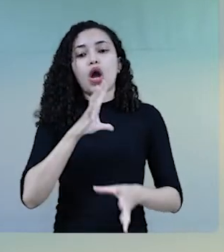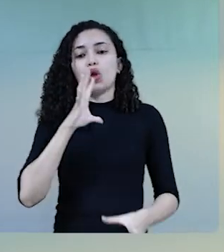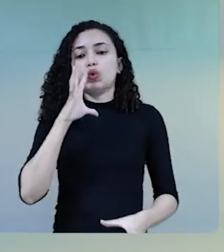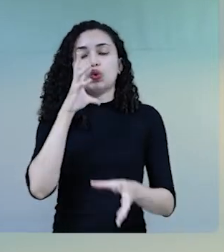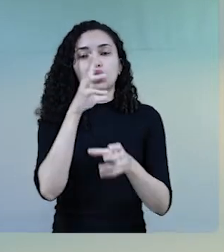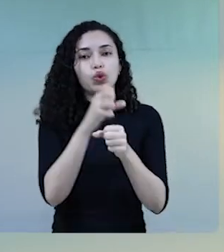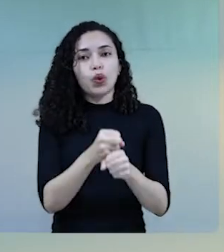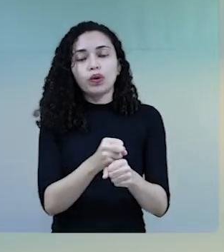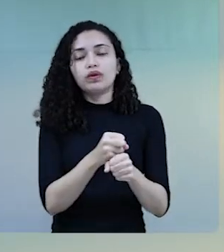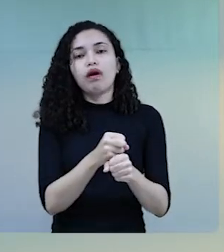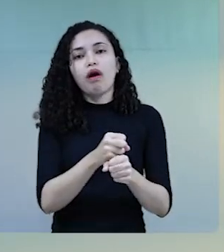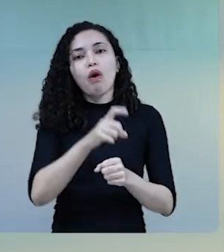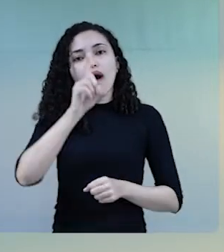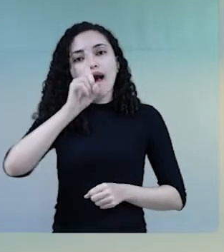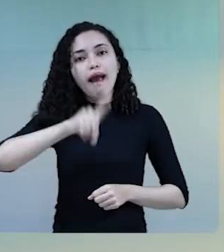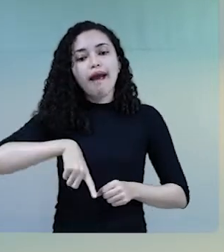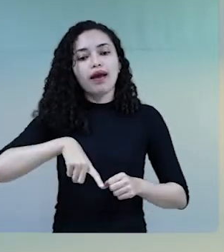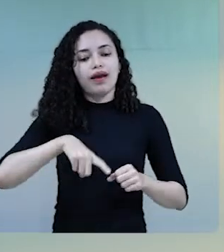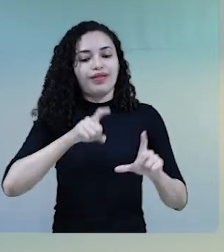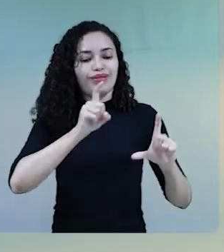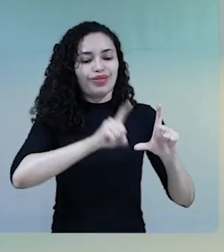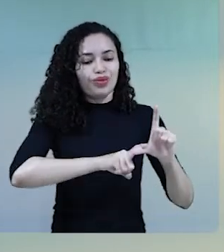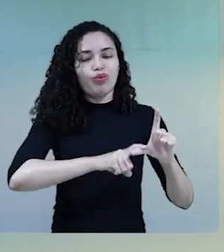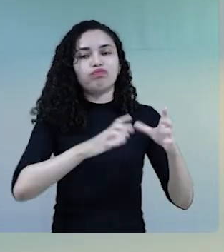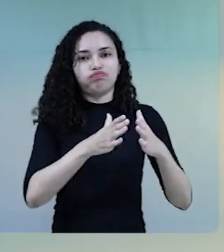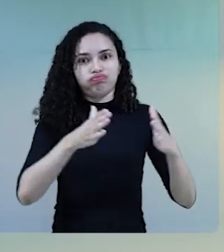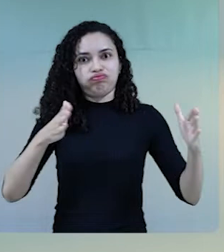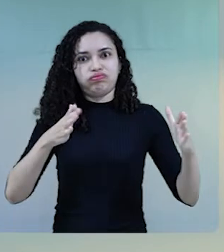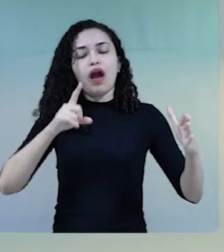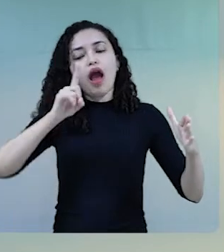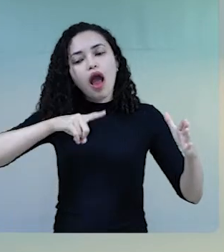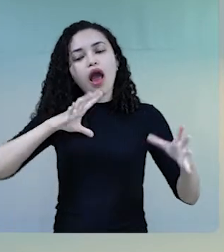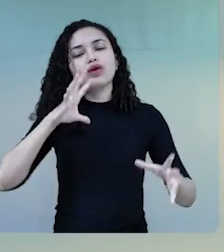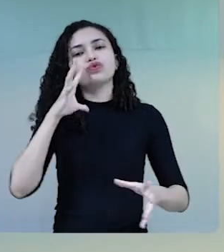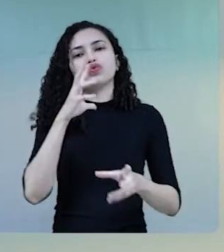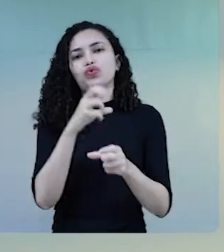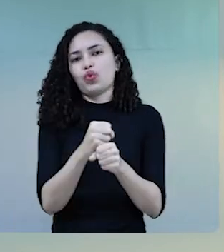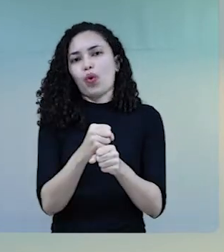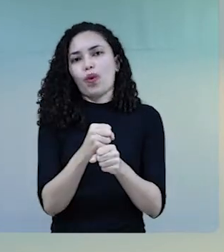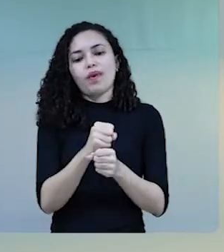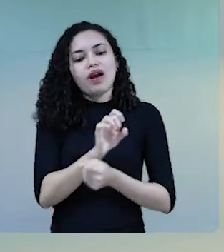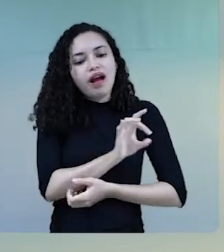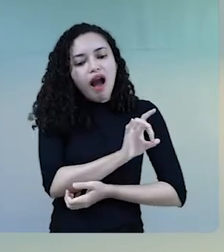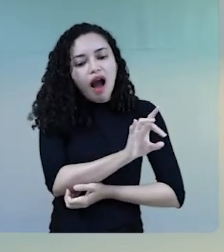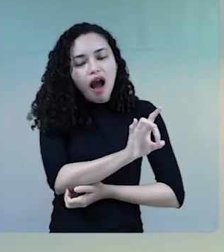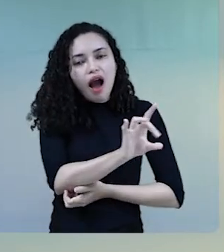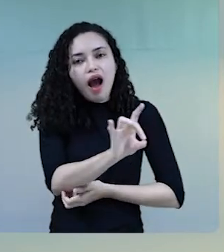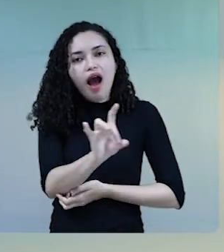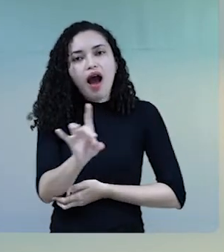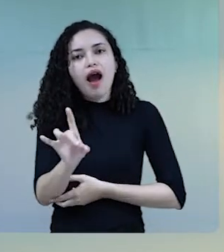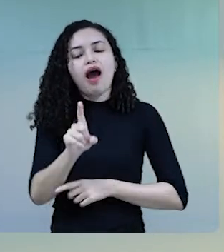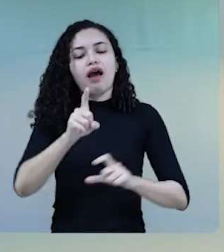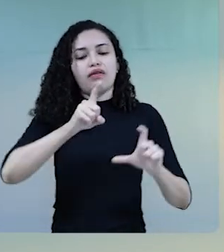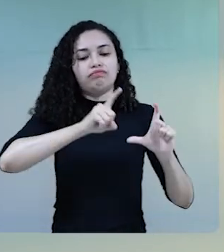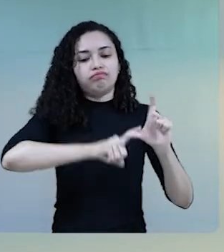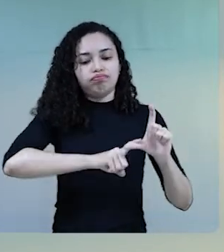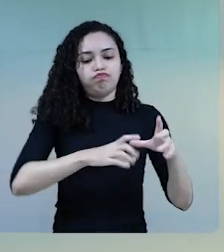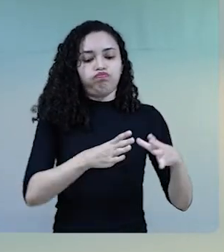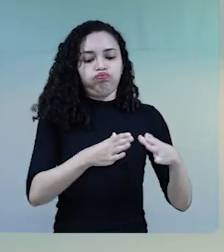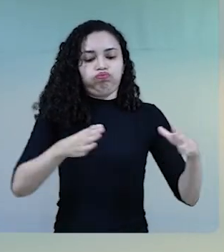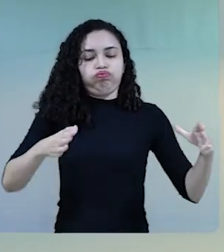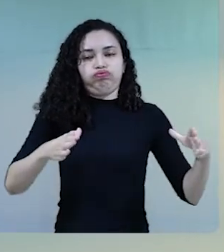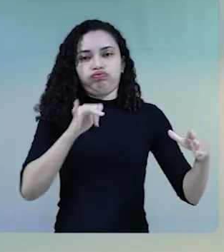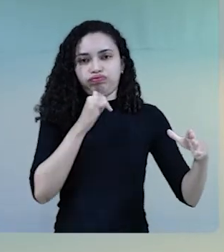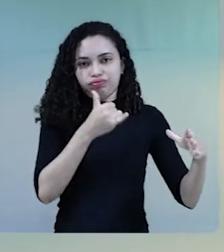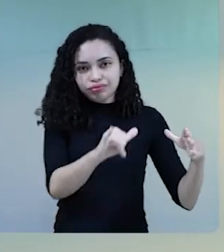do gerador, é o somatório das voltagens de cada resistor desse. Tá? Isso é extremamente importante em algumas questões.